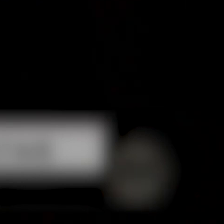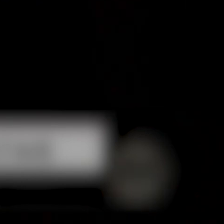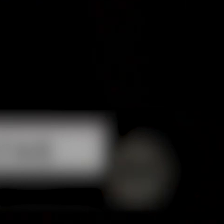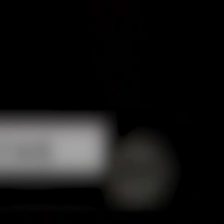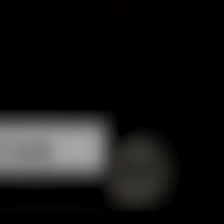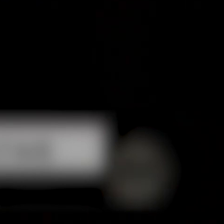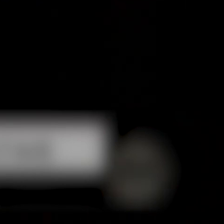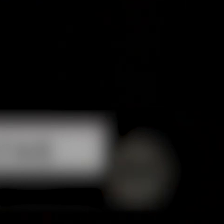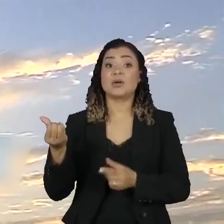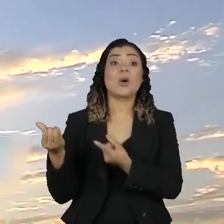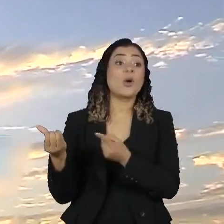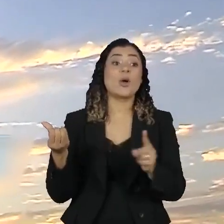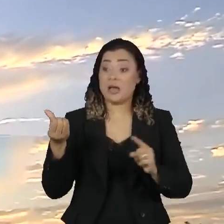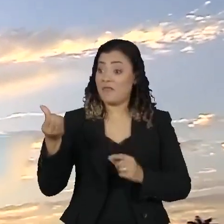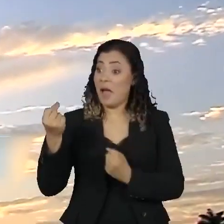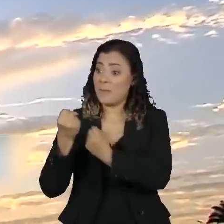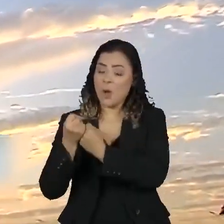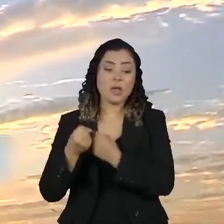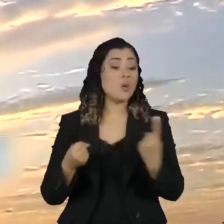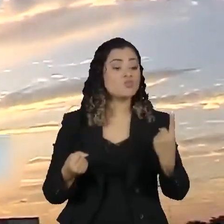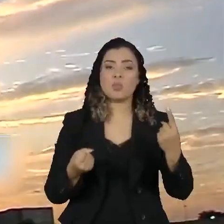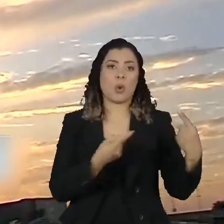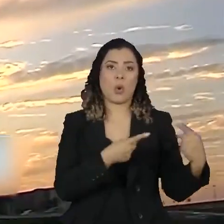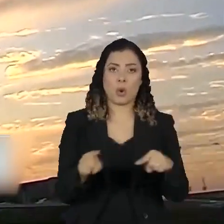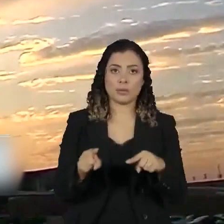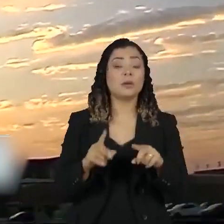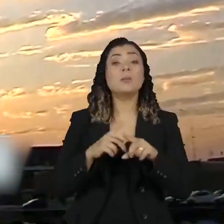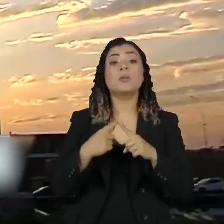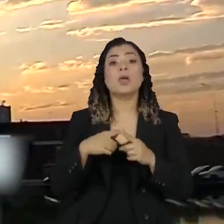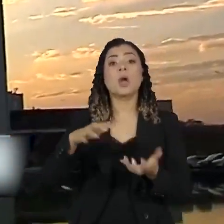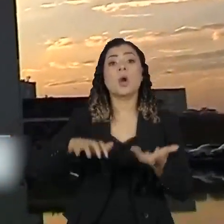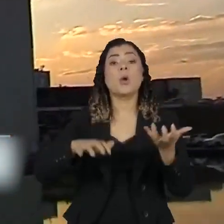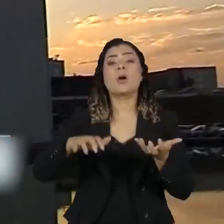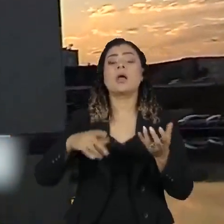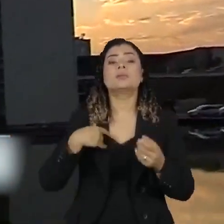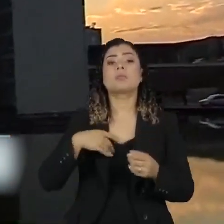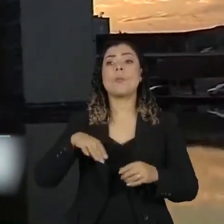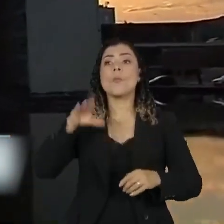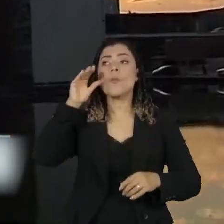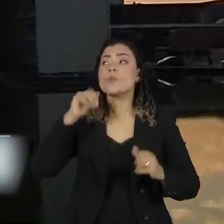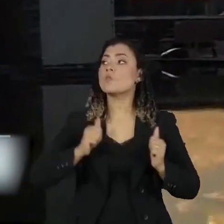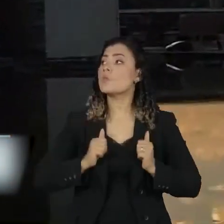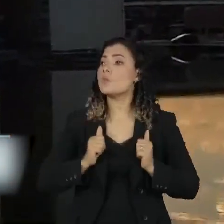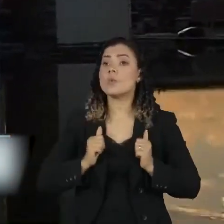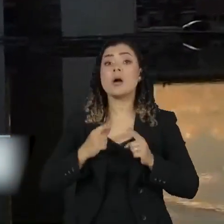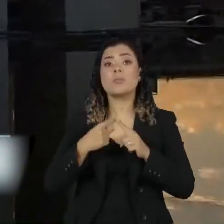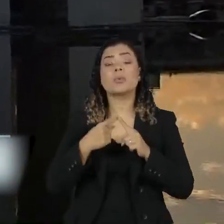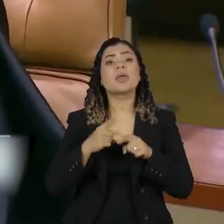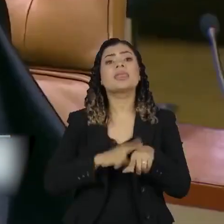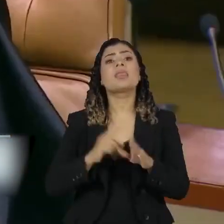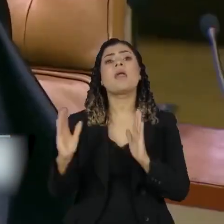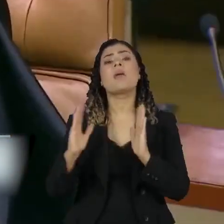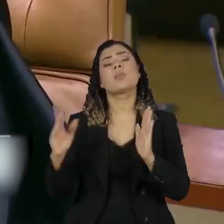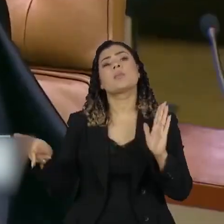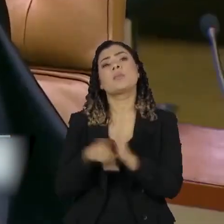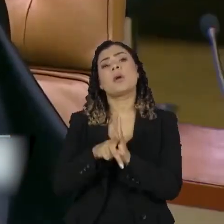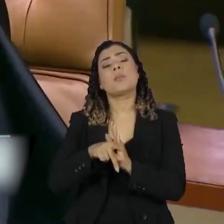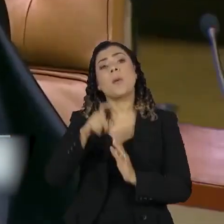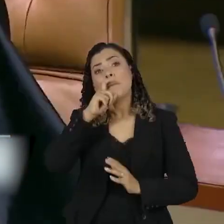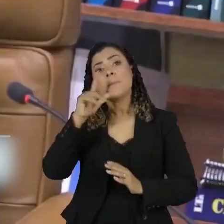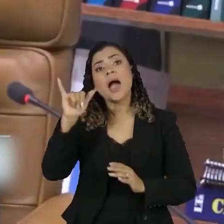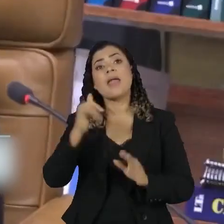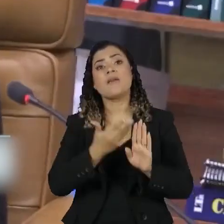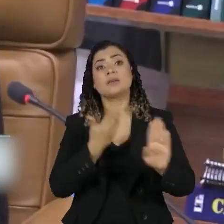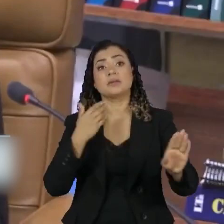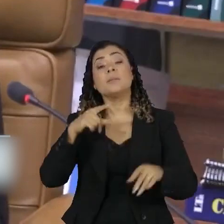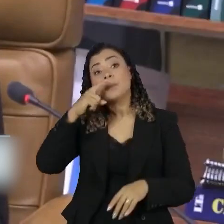obrigatoriedade de que casamentos incluam pessoas com mais de 70 anos, ocorram por regime de separação de bens.